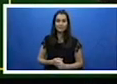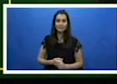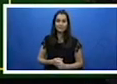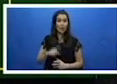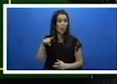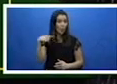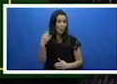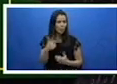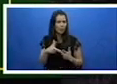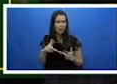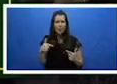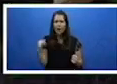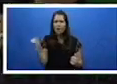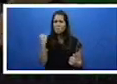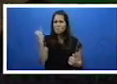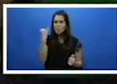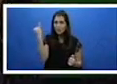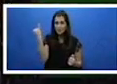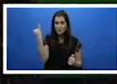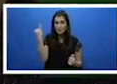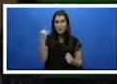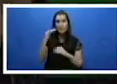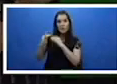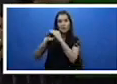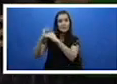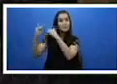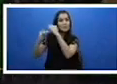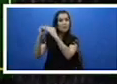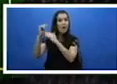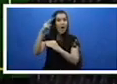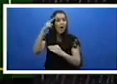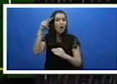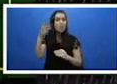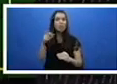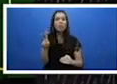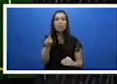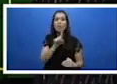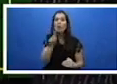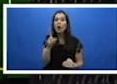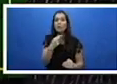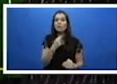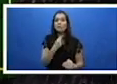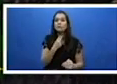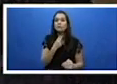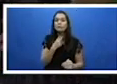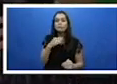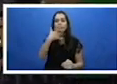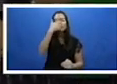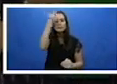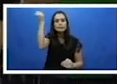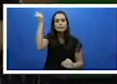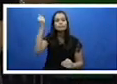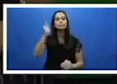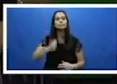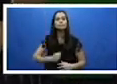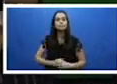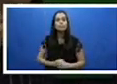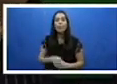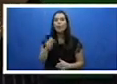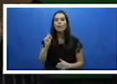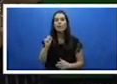Outra coisa importante, no desenvolvimento da história, não esquecermos, olha,